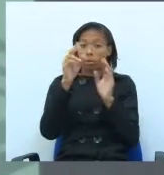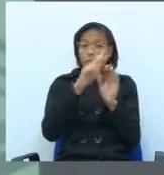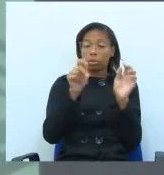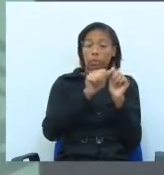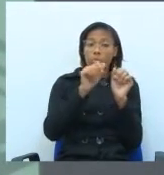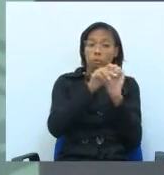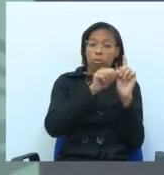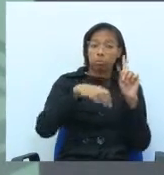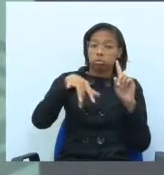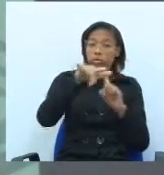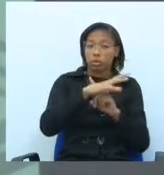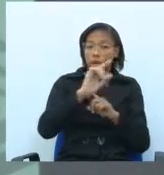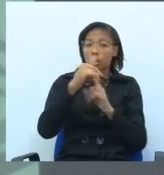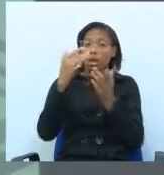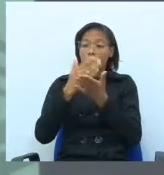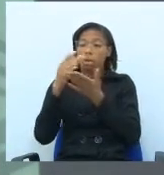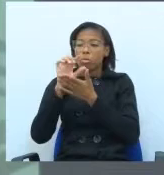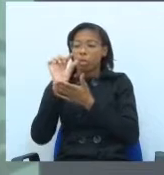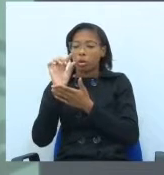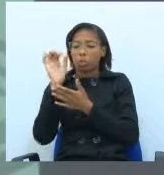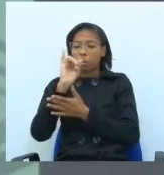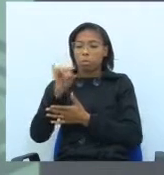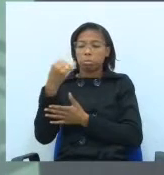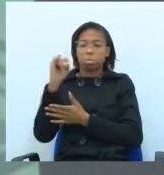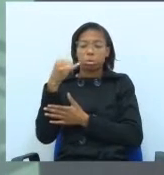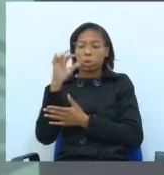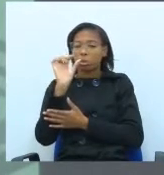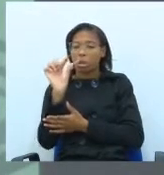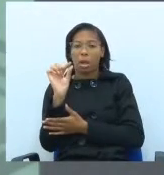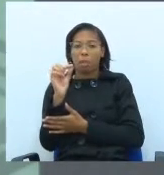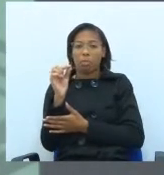uma pequena parte de juros e amortizações.